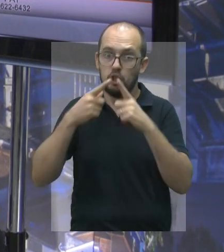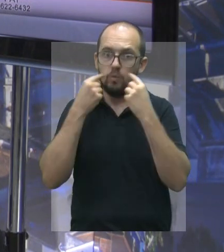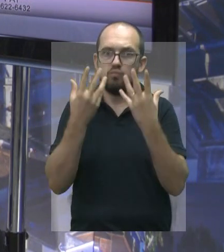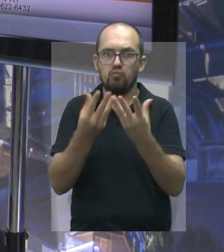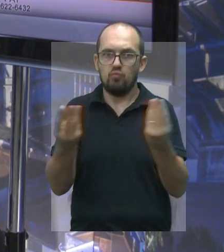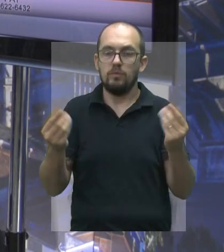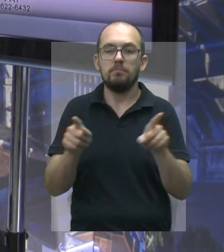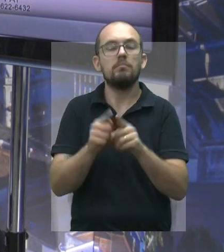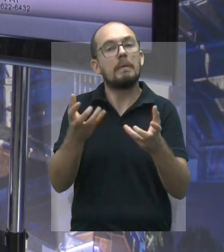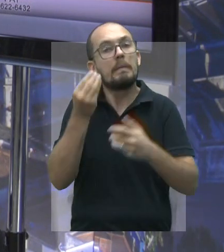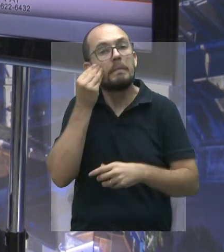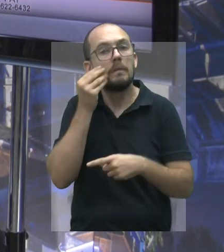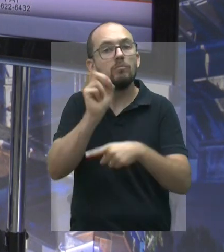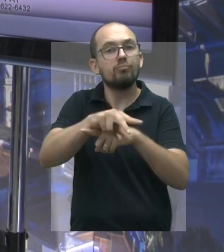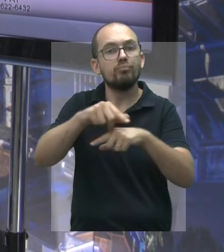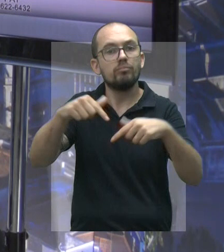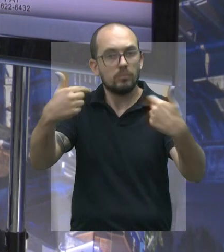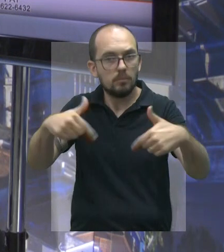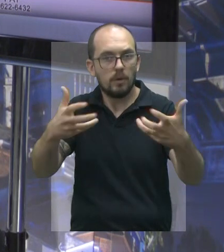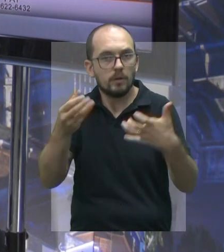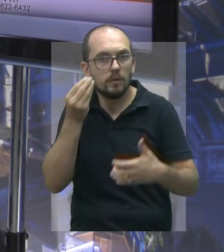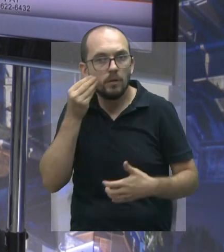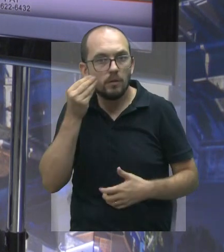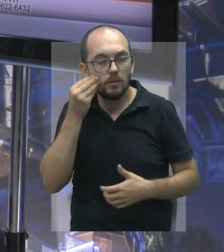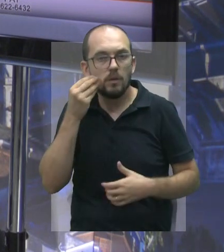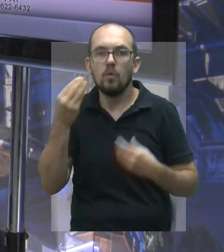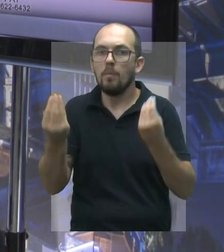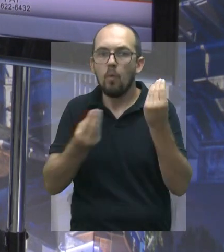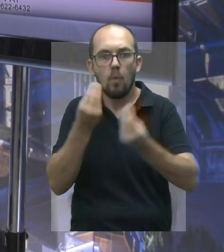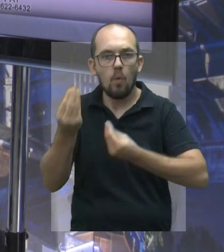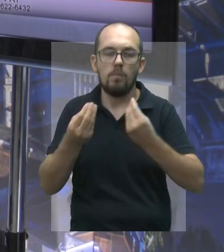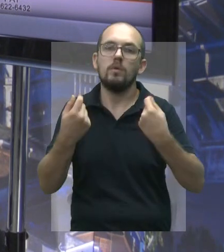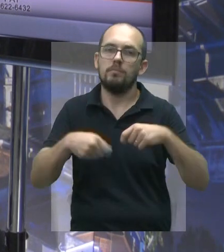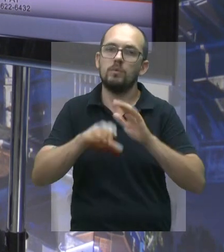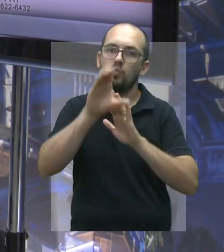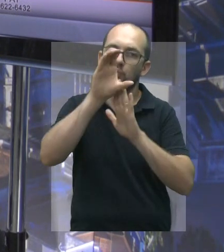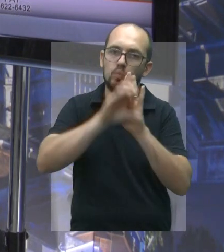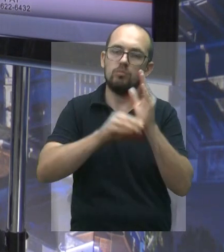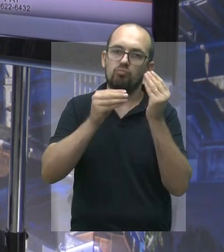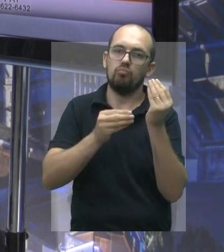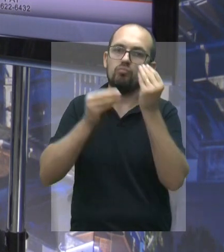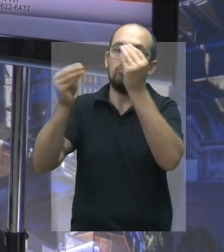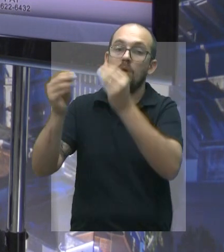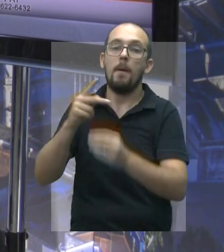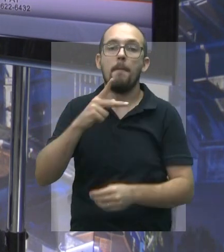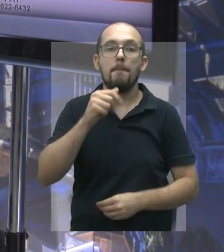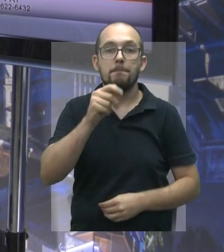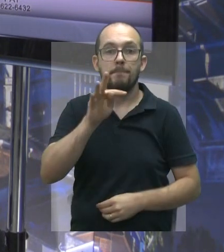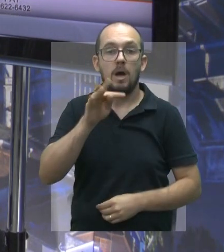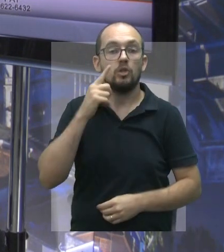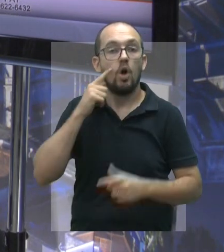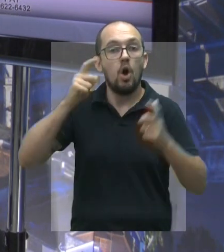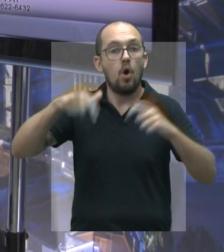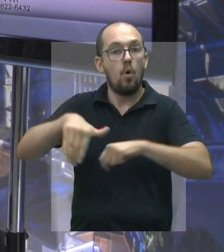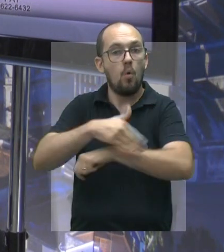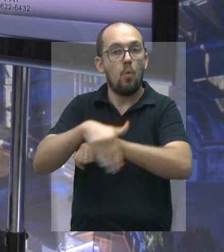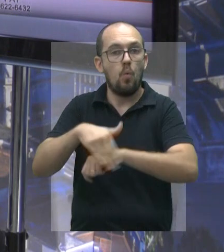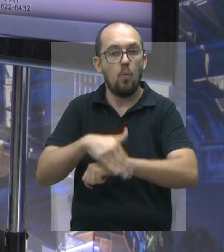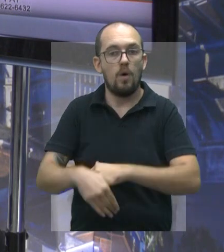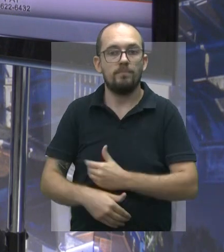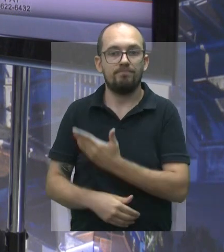Para concorrer a uma dessas vagas que eu acabei de falar, você tem que procurar o posto de atendimento ao trabalhador, que fica na rua 13 de maio,